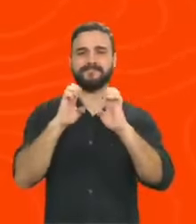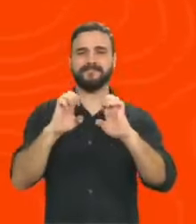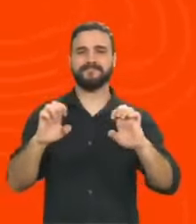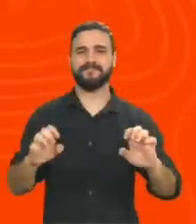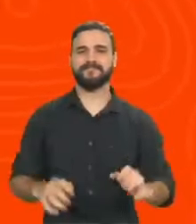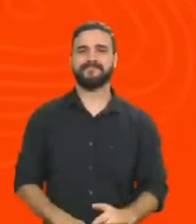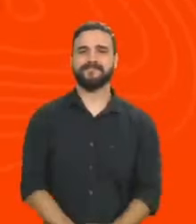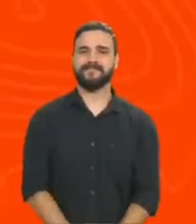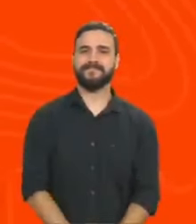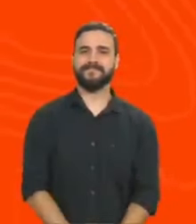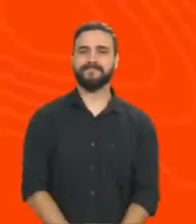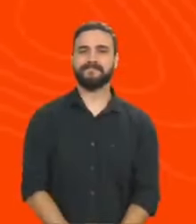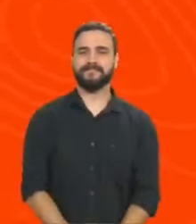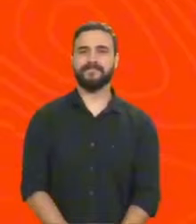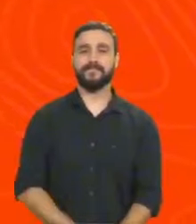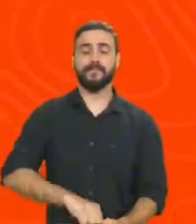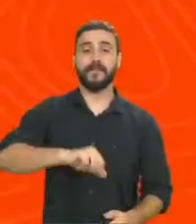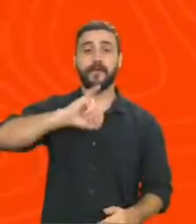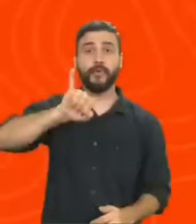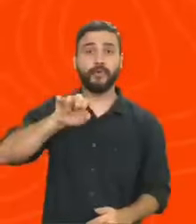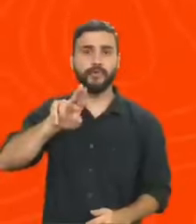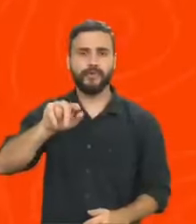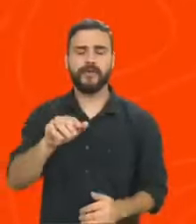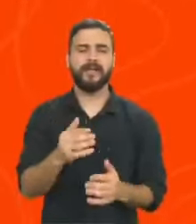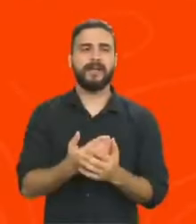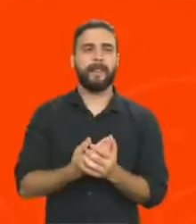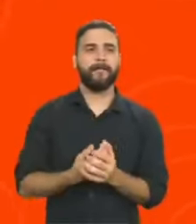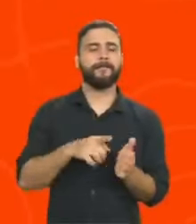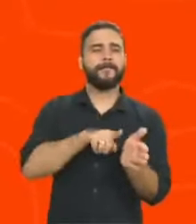no fim, eu queria te perguntar,